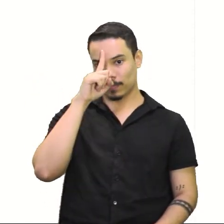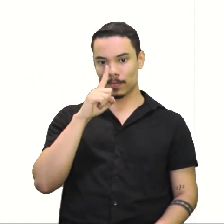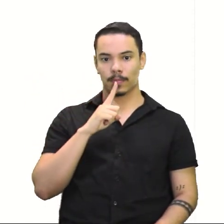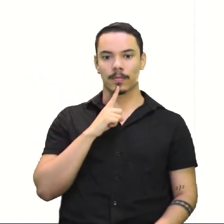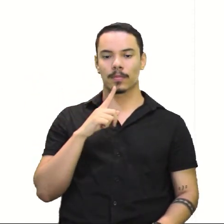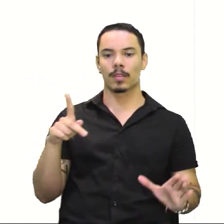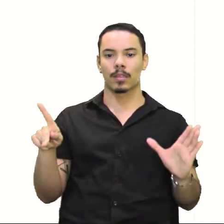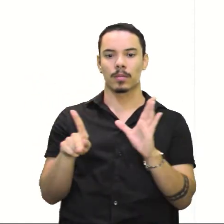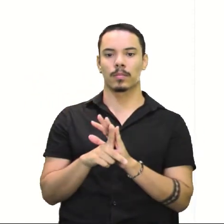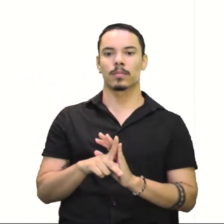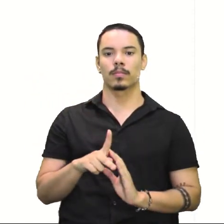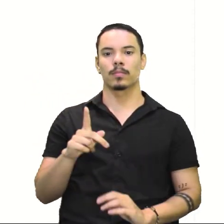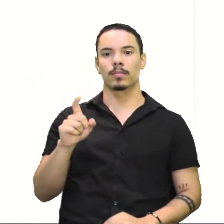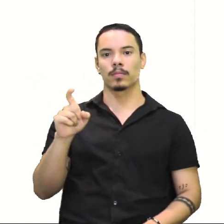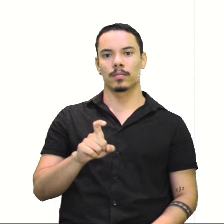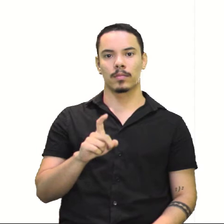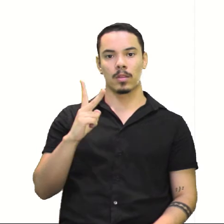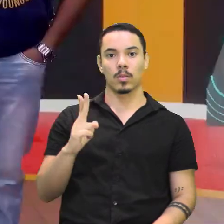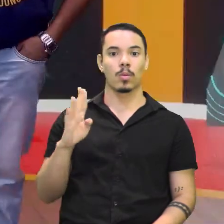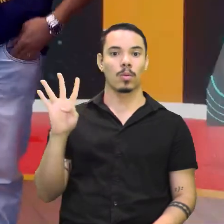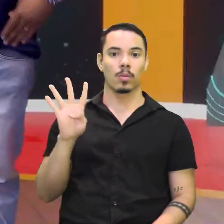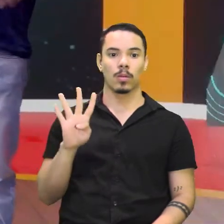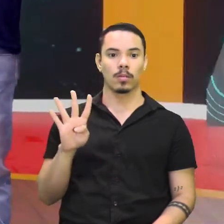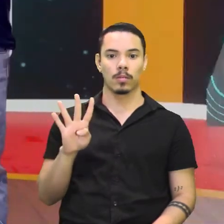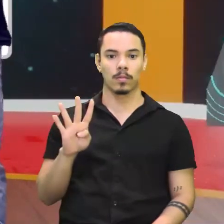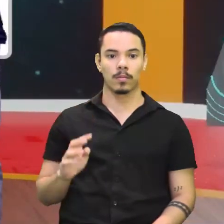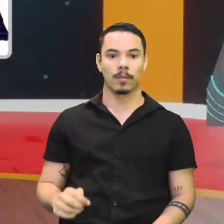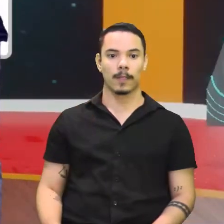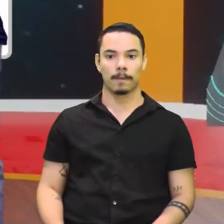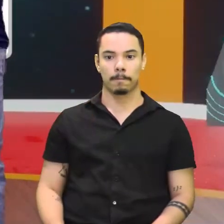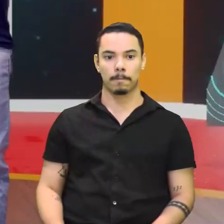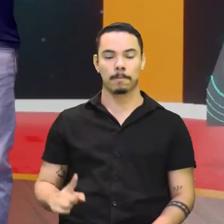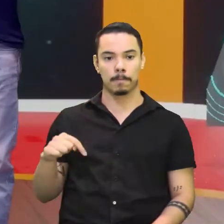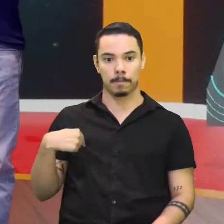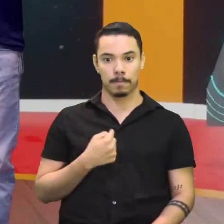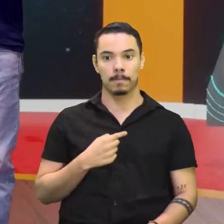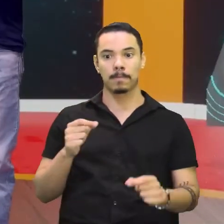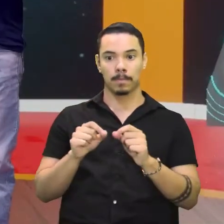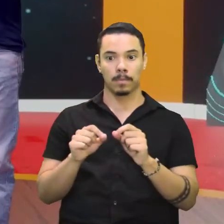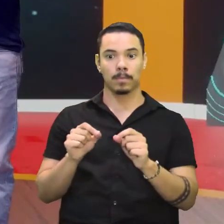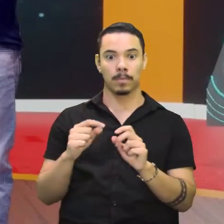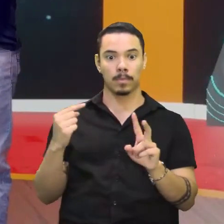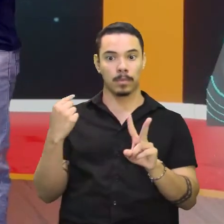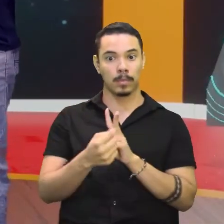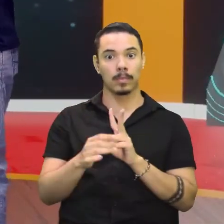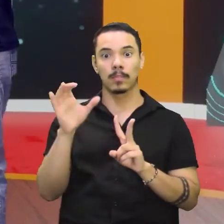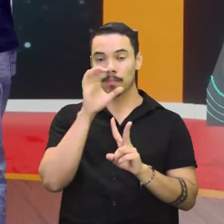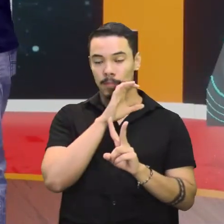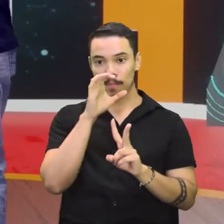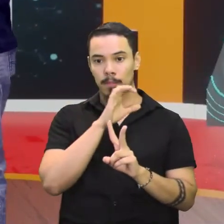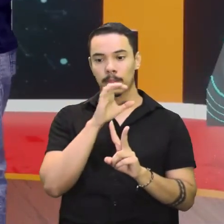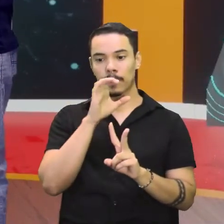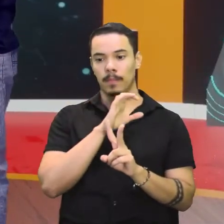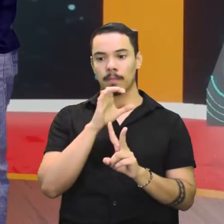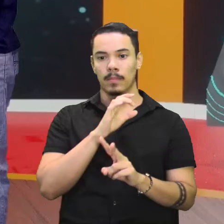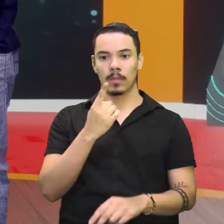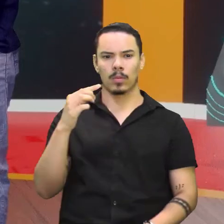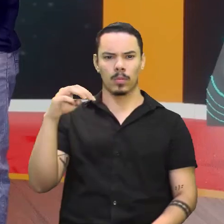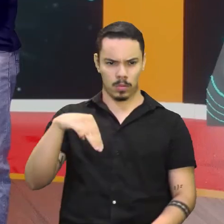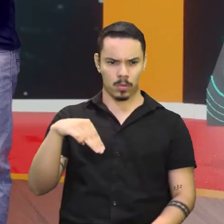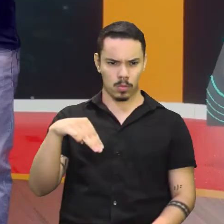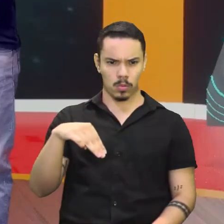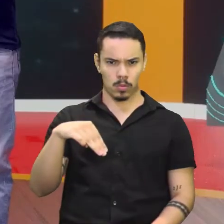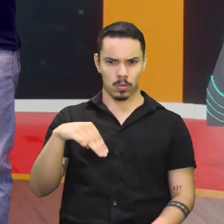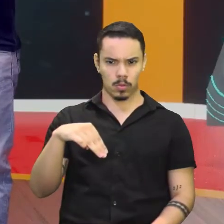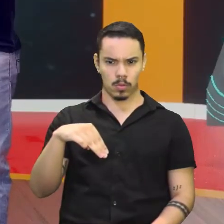3x menos 4 para x igual a 4. Fizemos duas rapidinho com vocês. Um minutinho para eles fazerem? Um